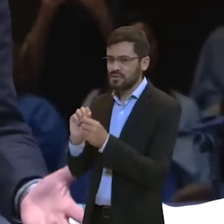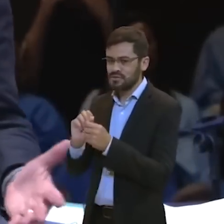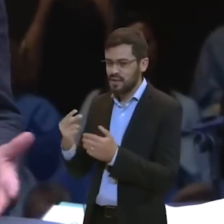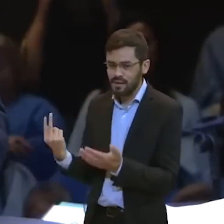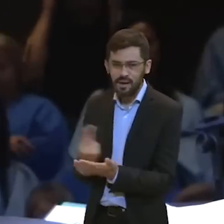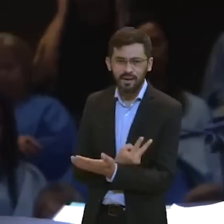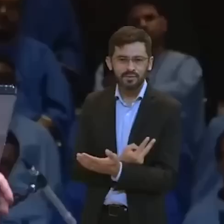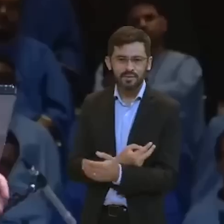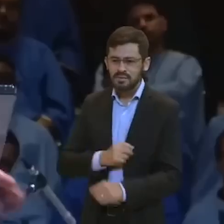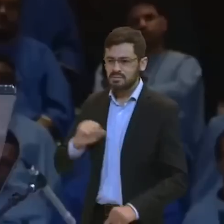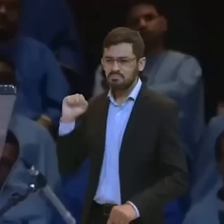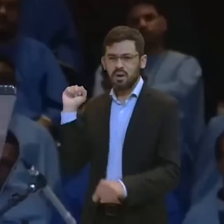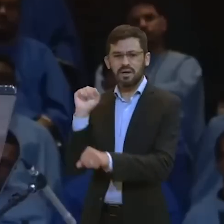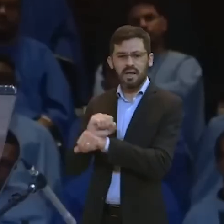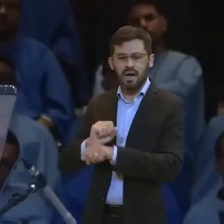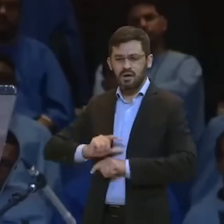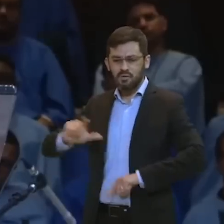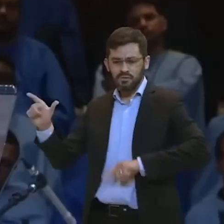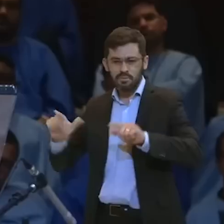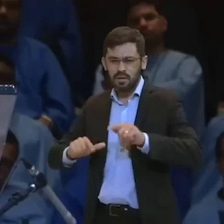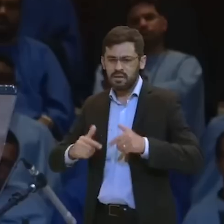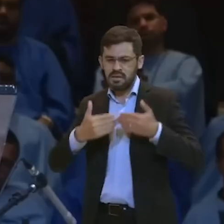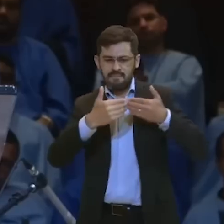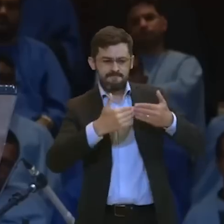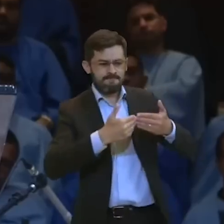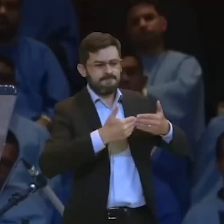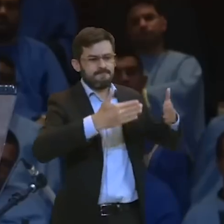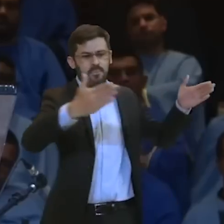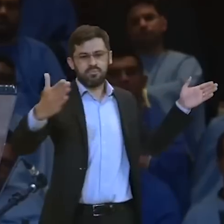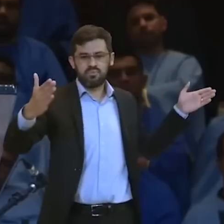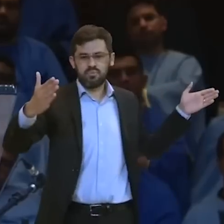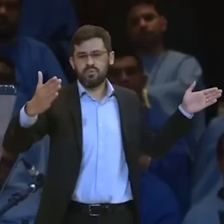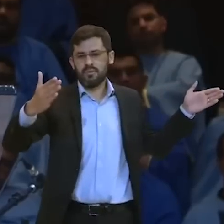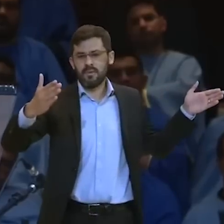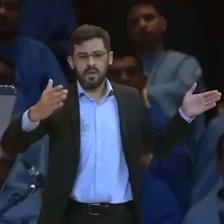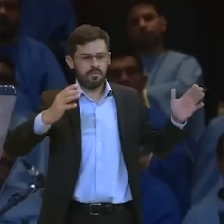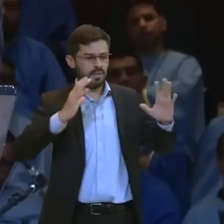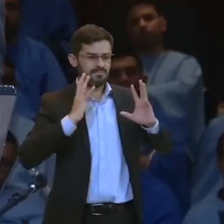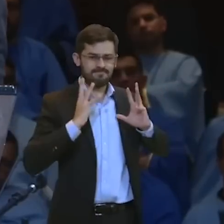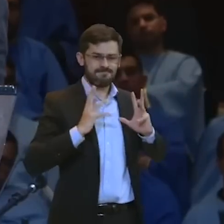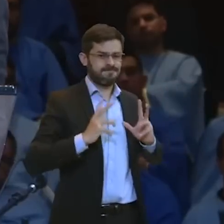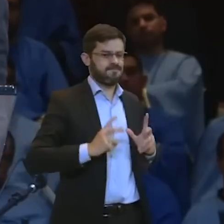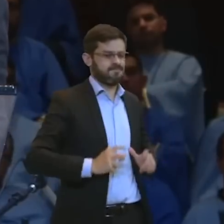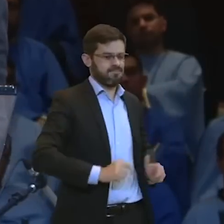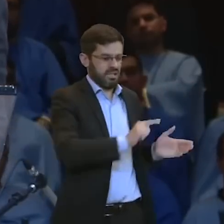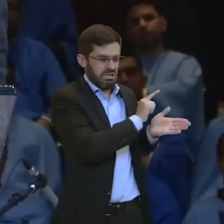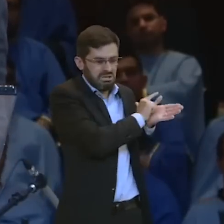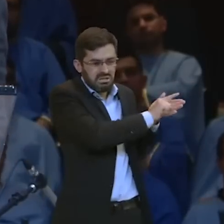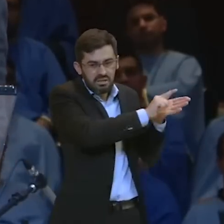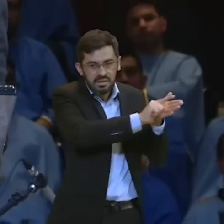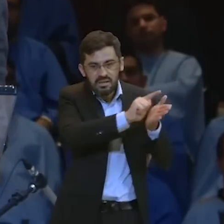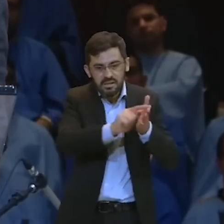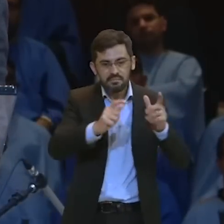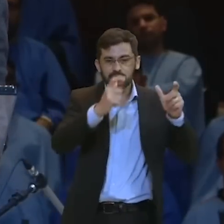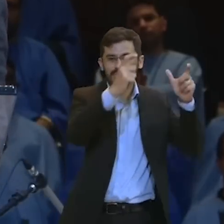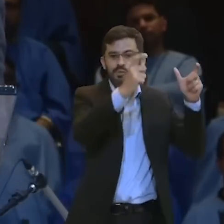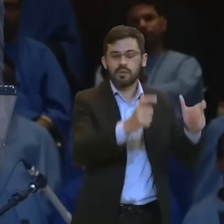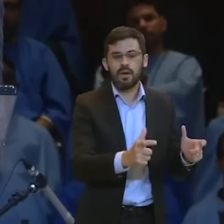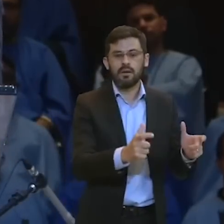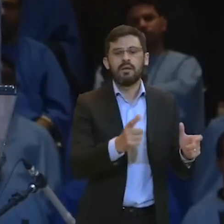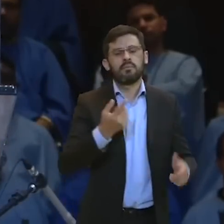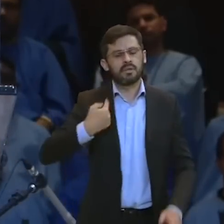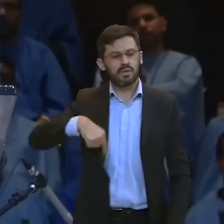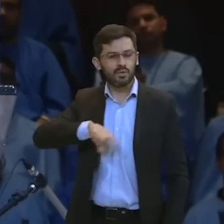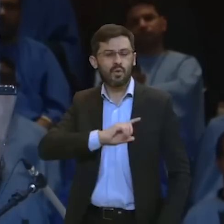agora, abram as portas do templo, santifiquem aquele lugar, para que a